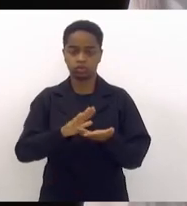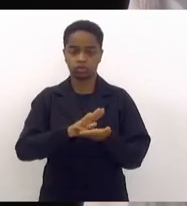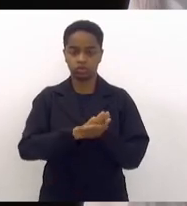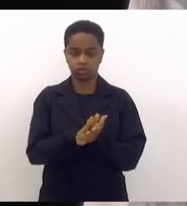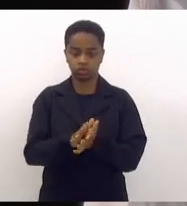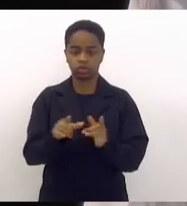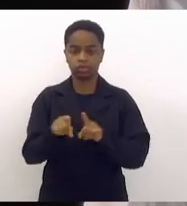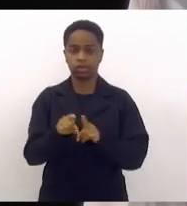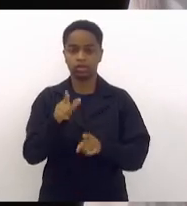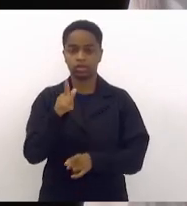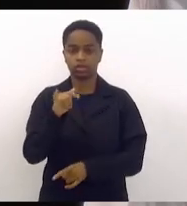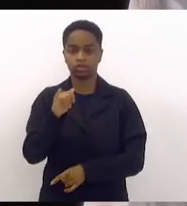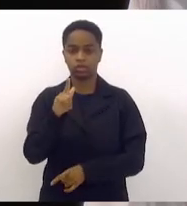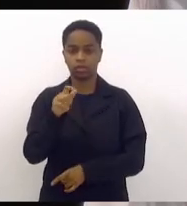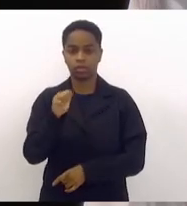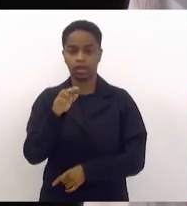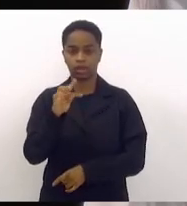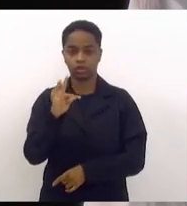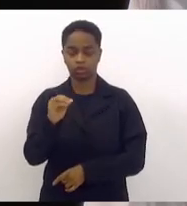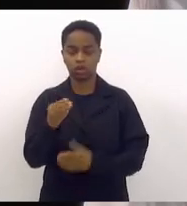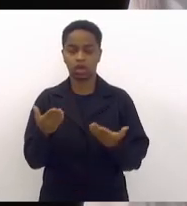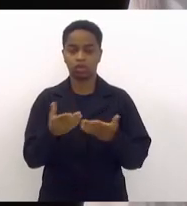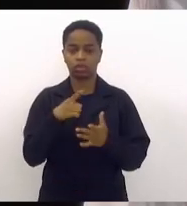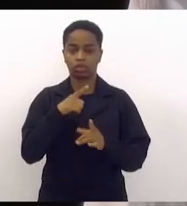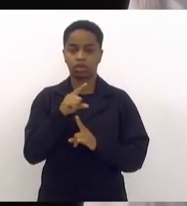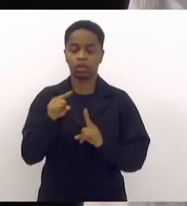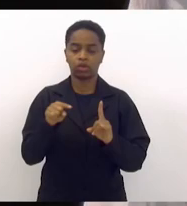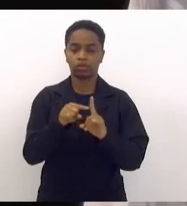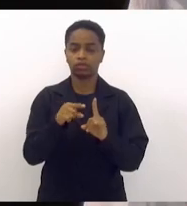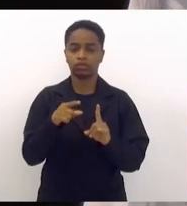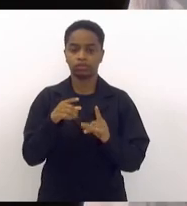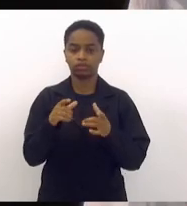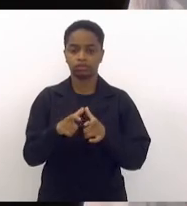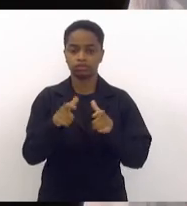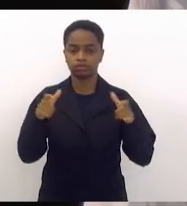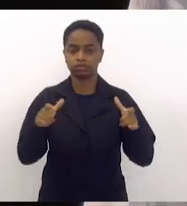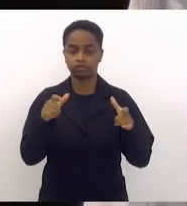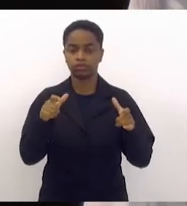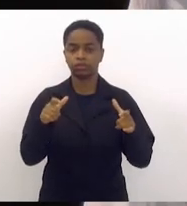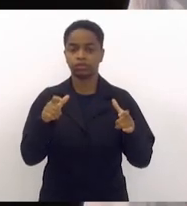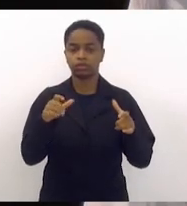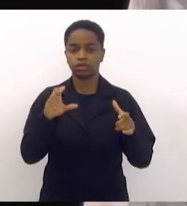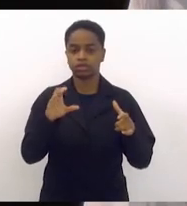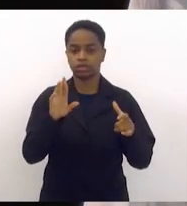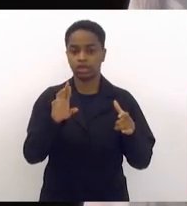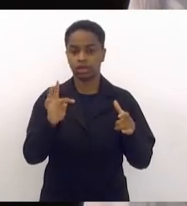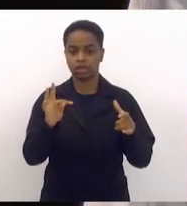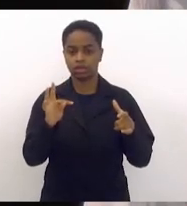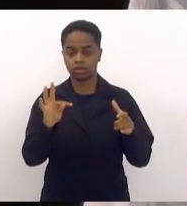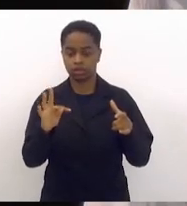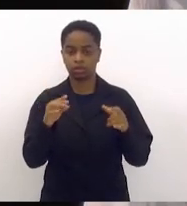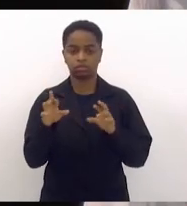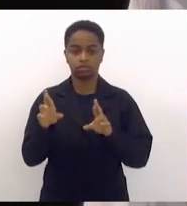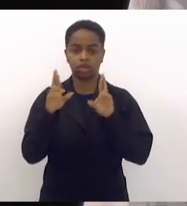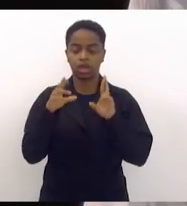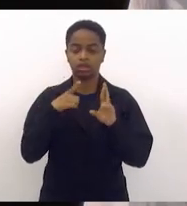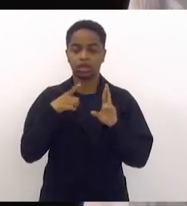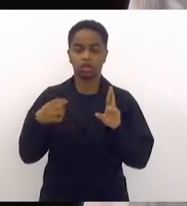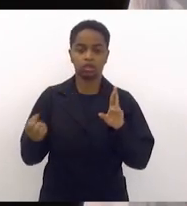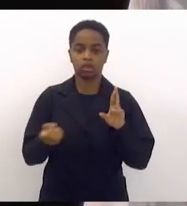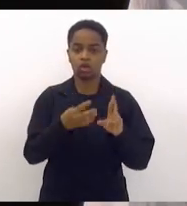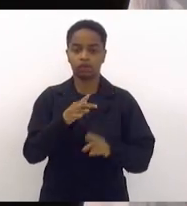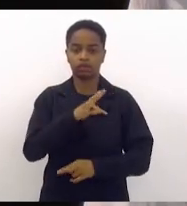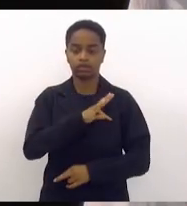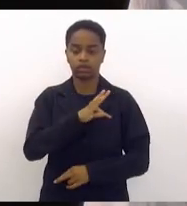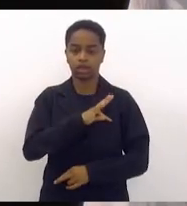CRT e tem essa missão de expandir o CRT né Gilberto a gente espera que tenha 200.000 300.000 novos técnicos